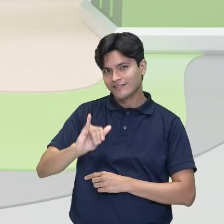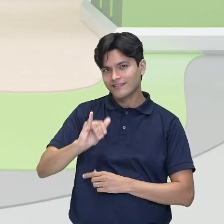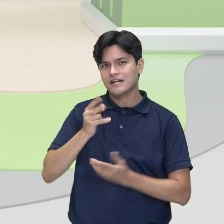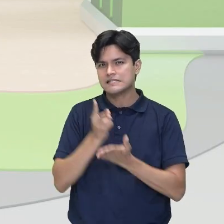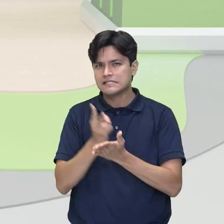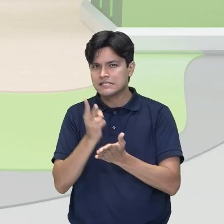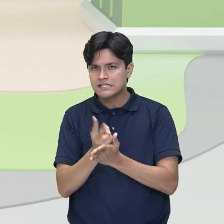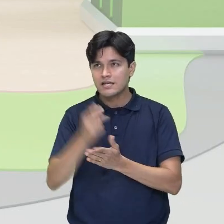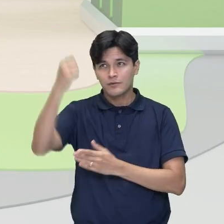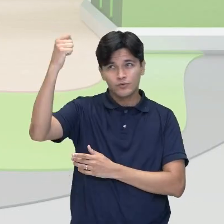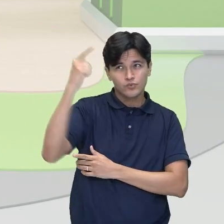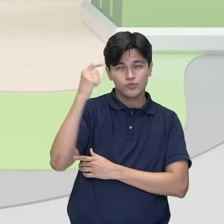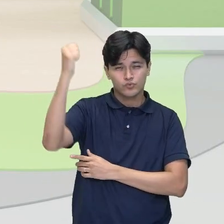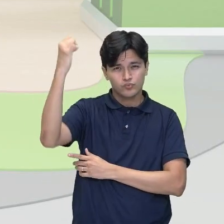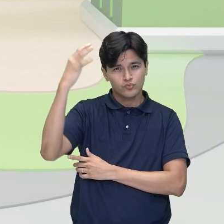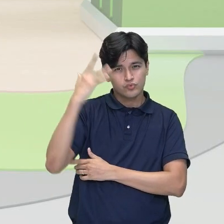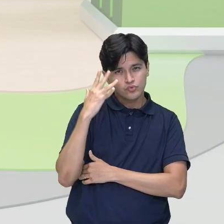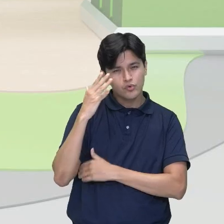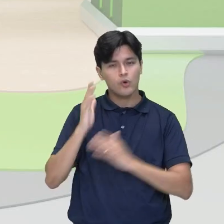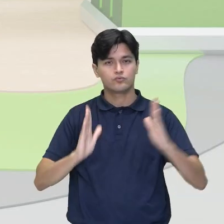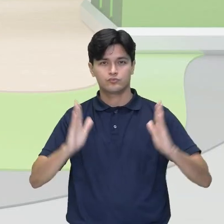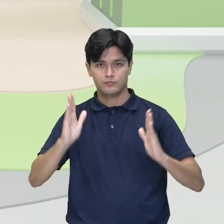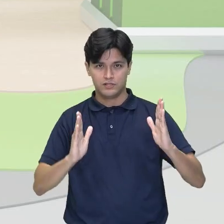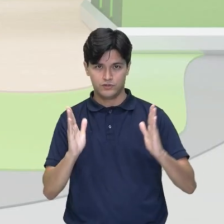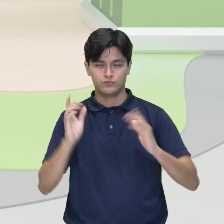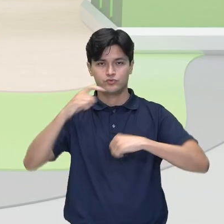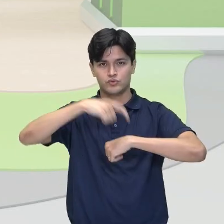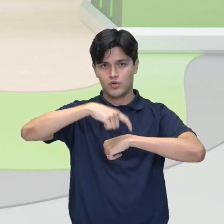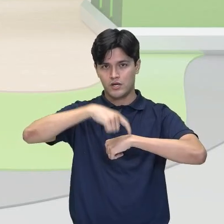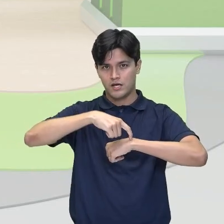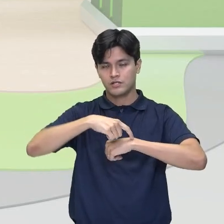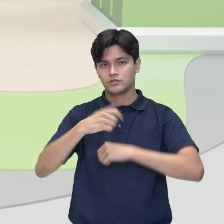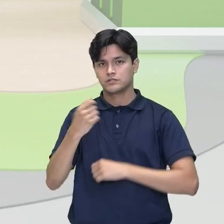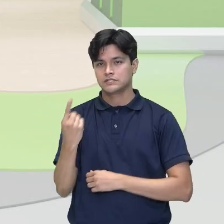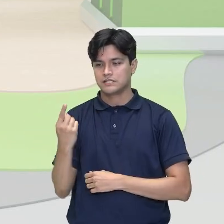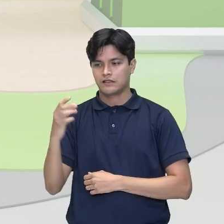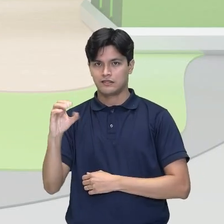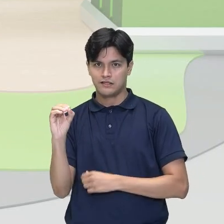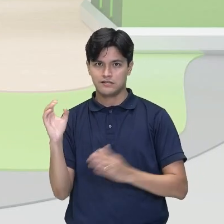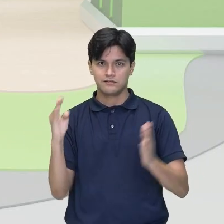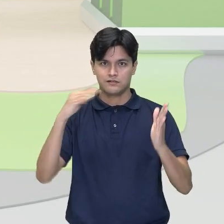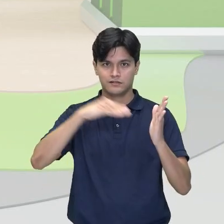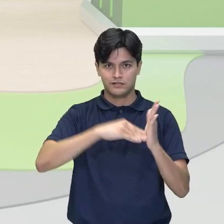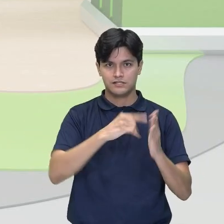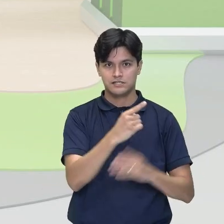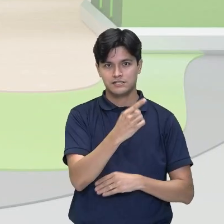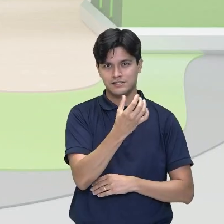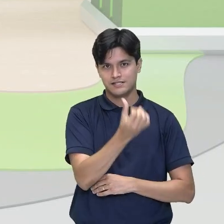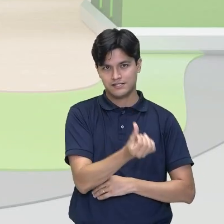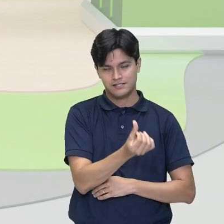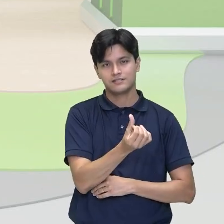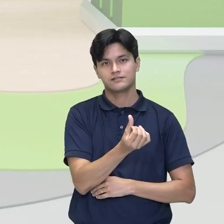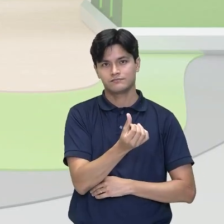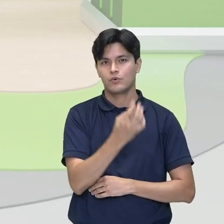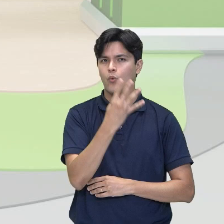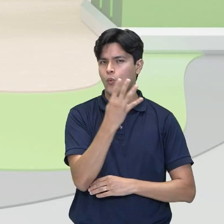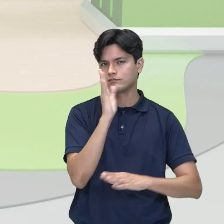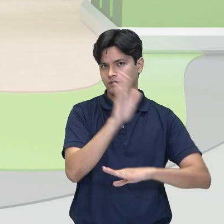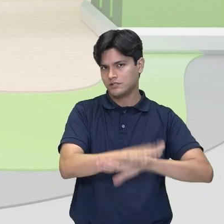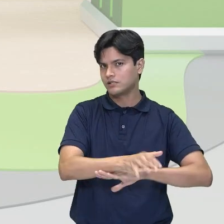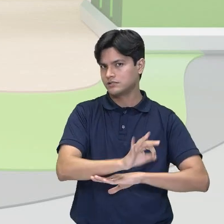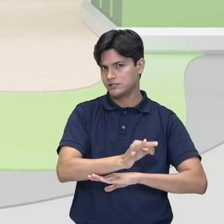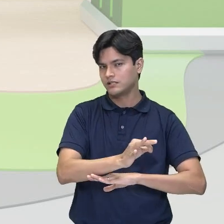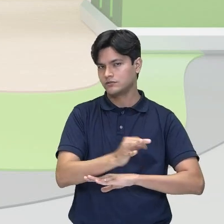sol de que horário, professora? De 10 horas até as 16 horas,